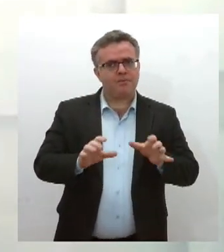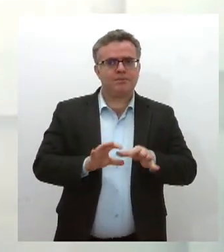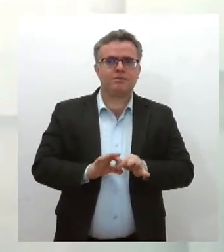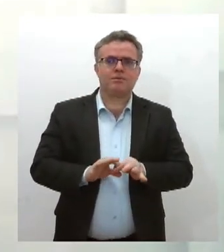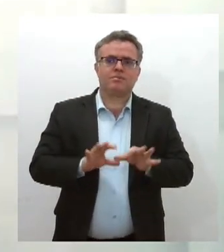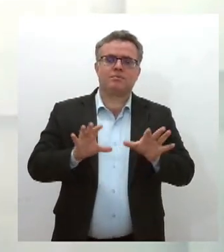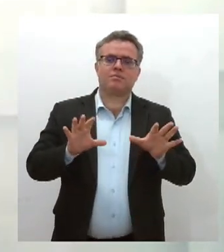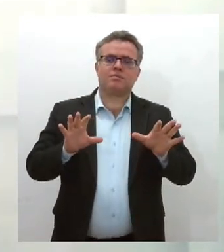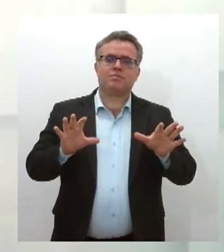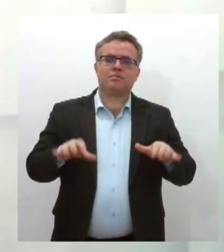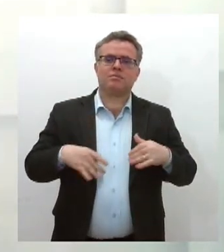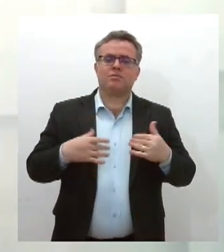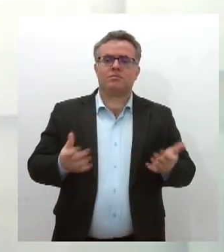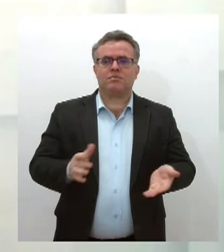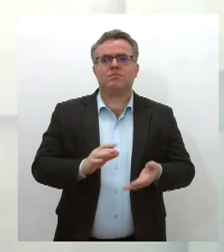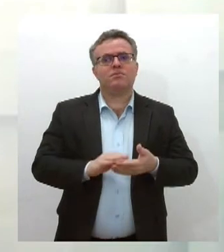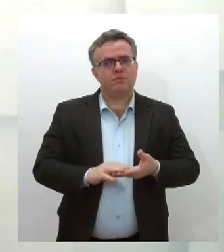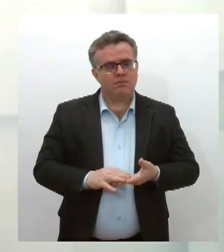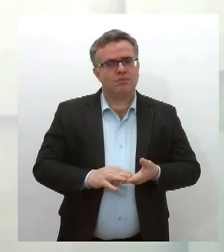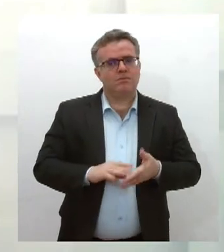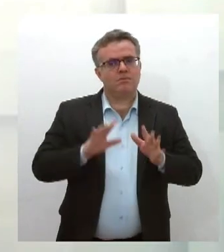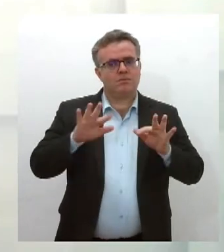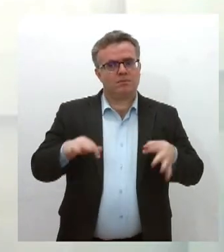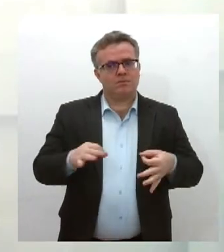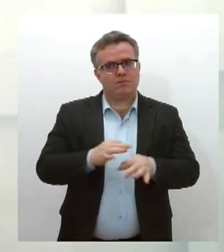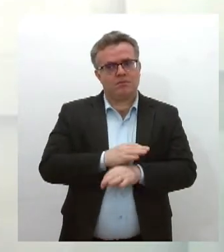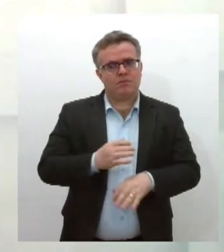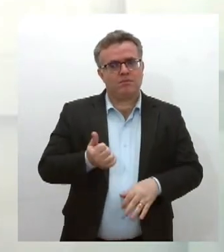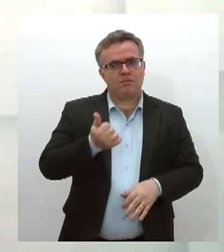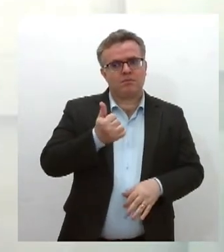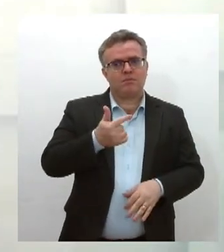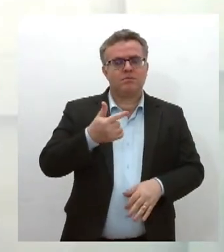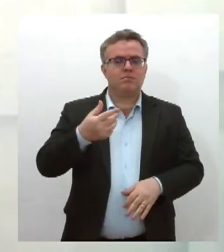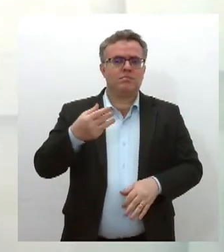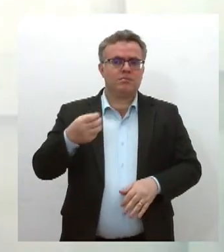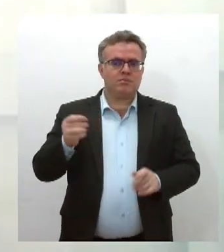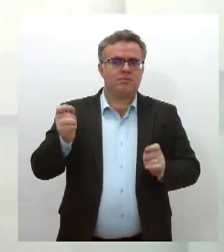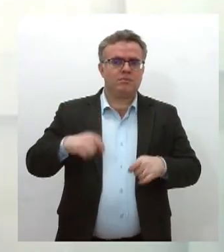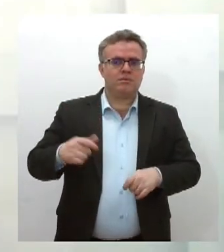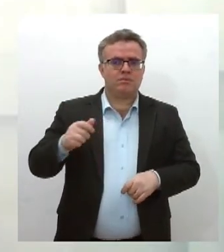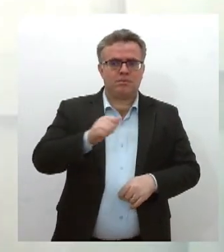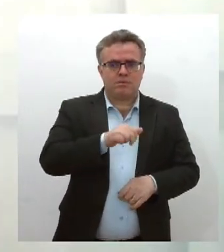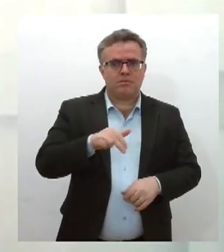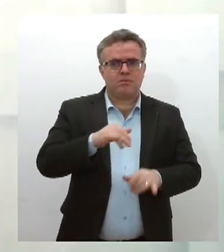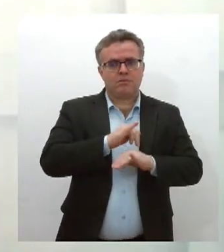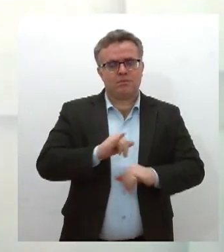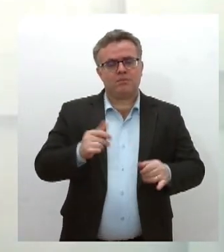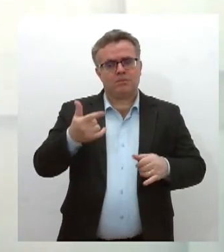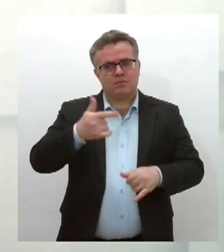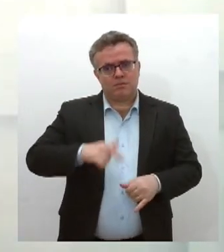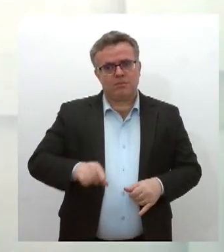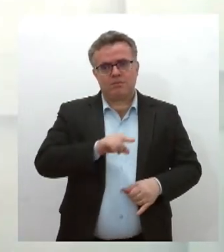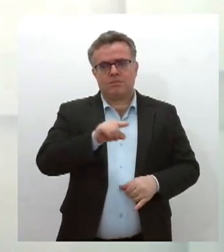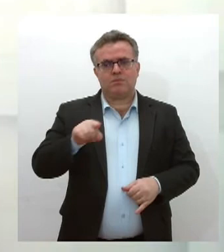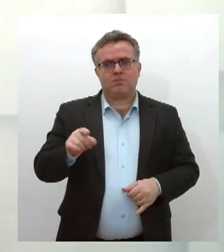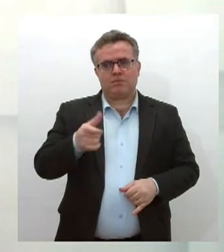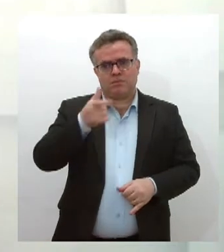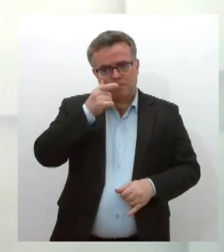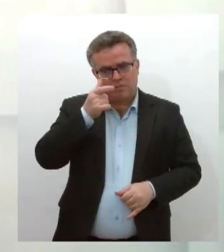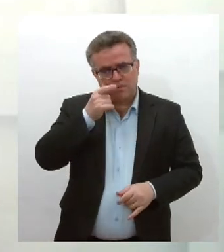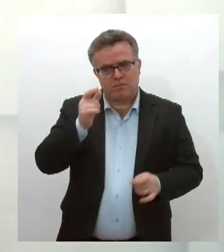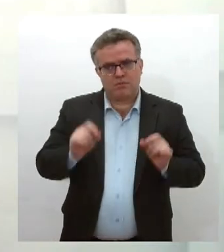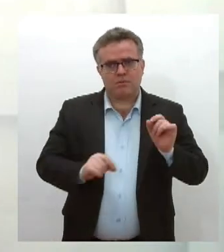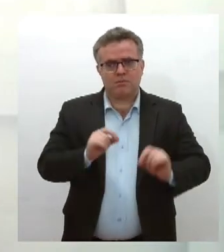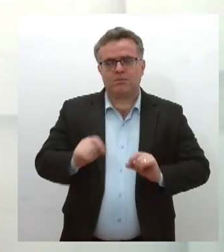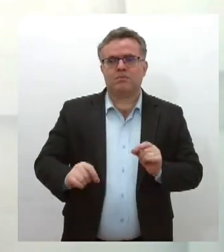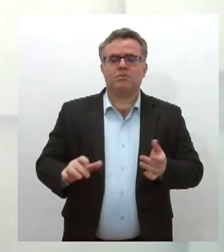@AssembleiaSergipe. Eu vou ficando por aqui. Ao meio-dia e meia tem mais participação da Agência de Notícias da Alese. E eu encontro você que está acompanhando pelas plataformas digitais ou